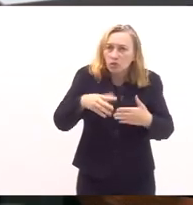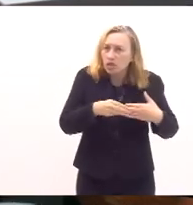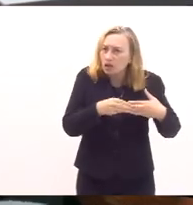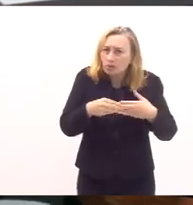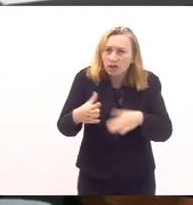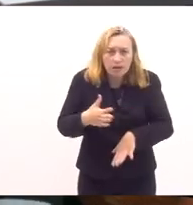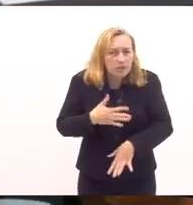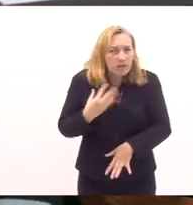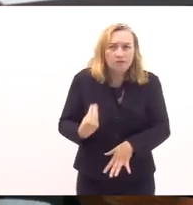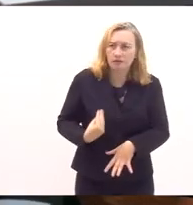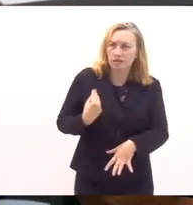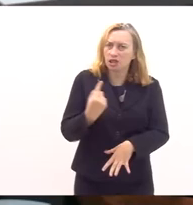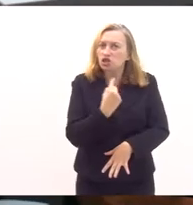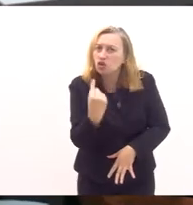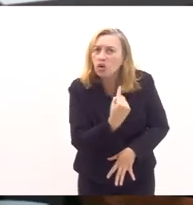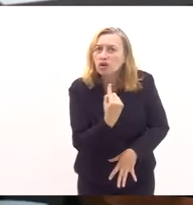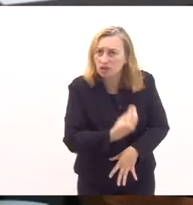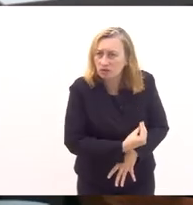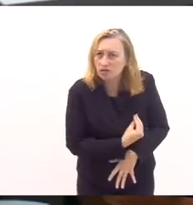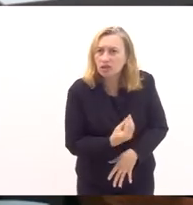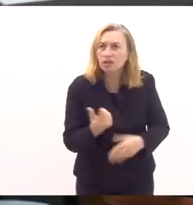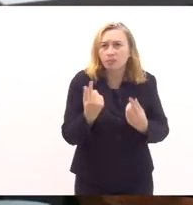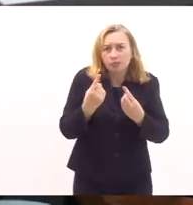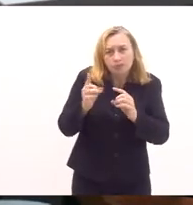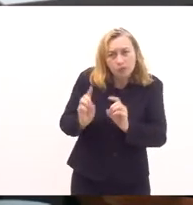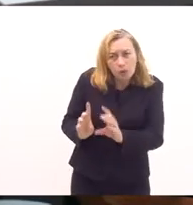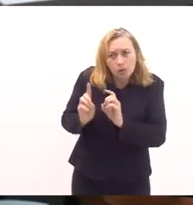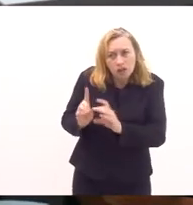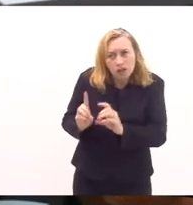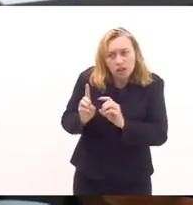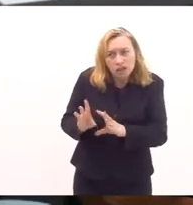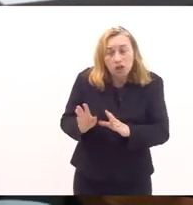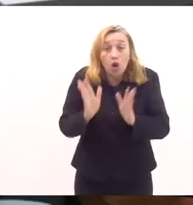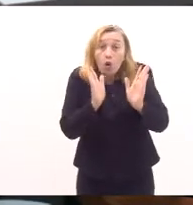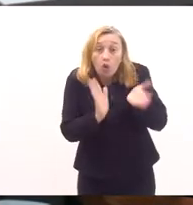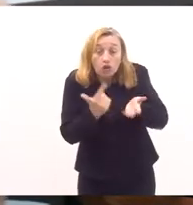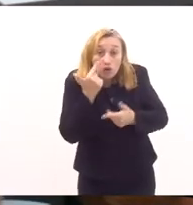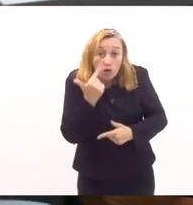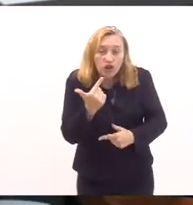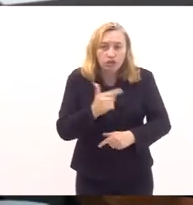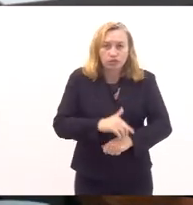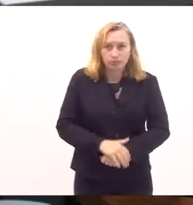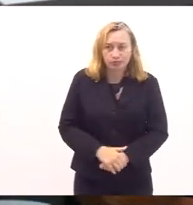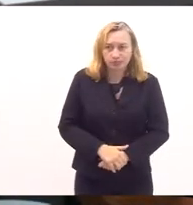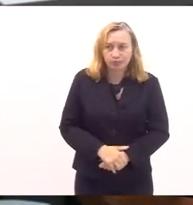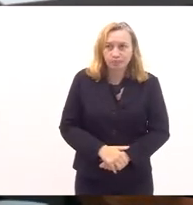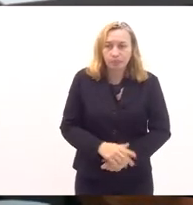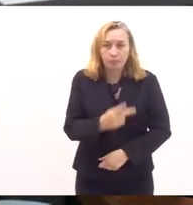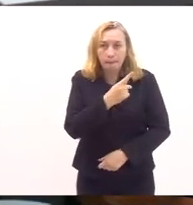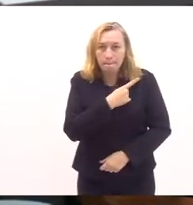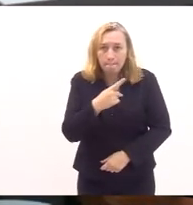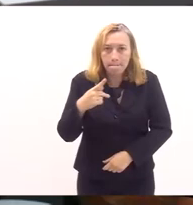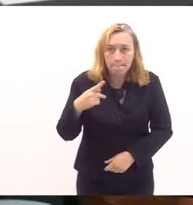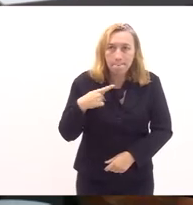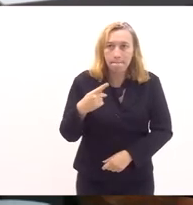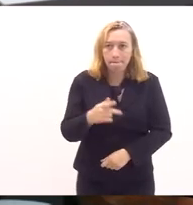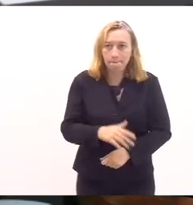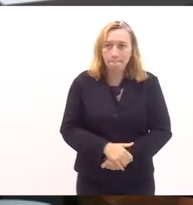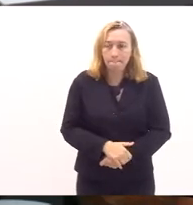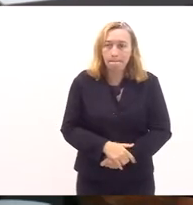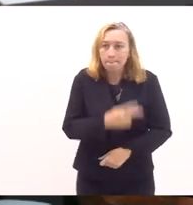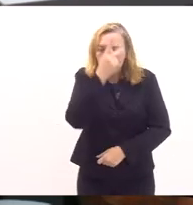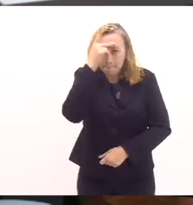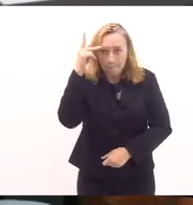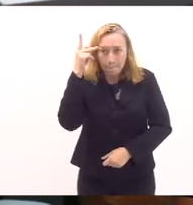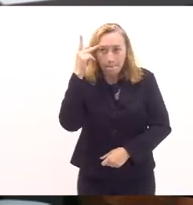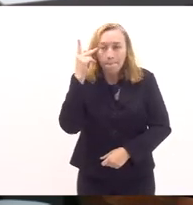caminhamento da nossa vida, da nossa doutrina. E hoje eu vejo pastores, pessoas